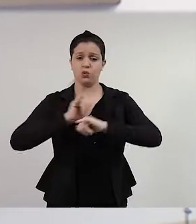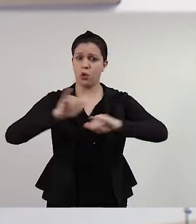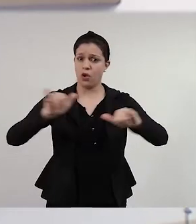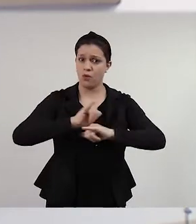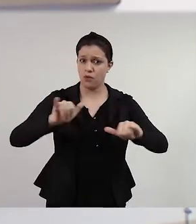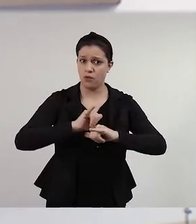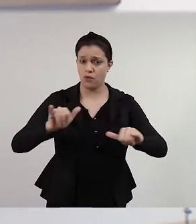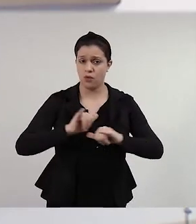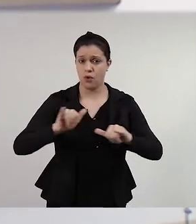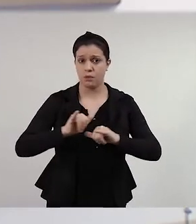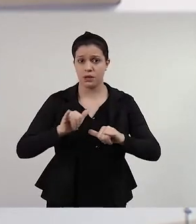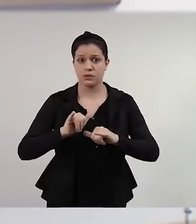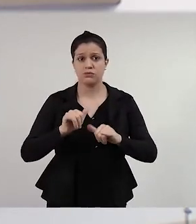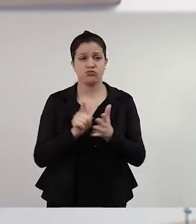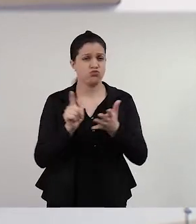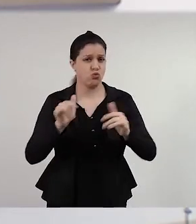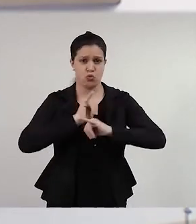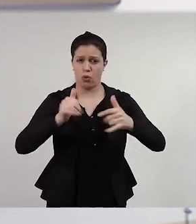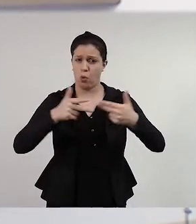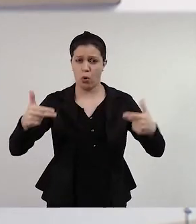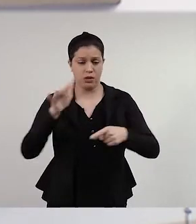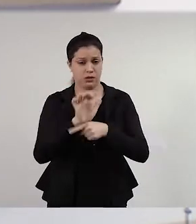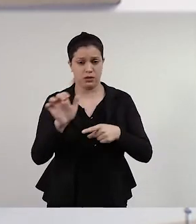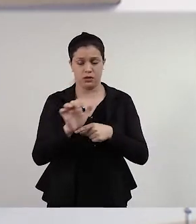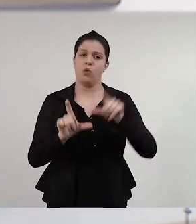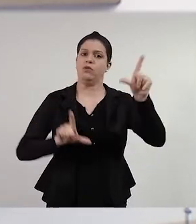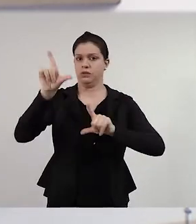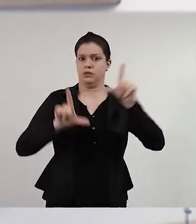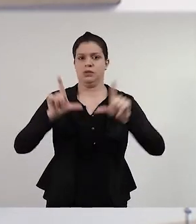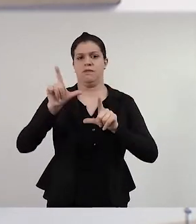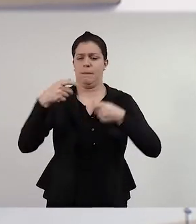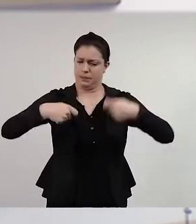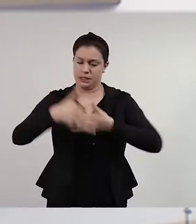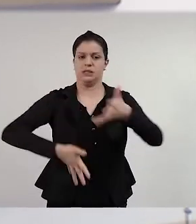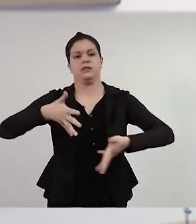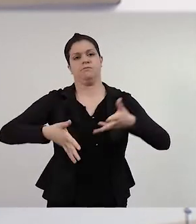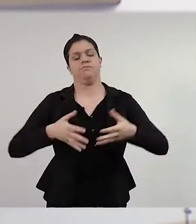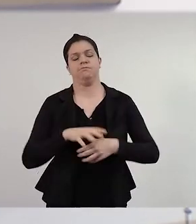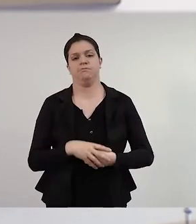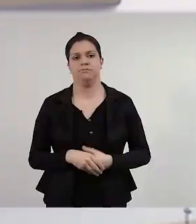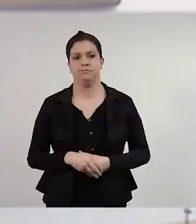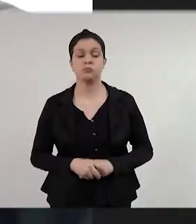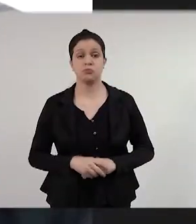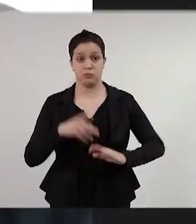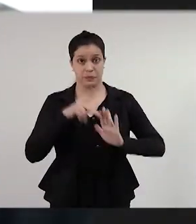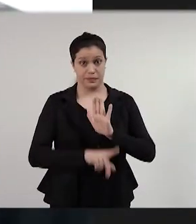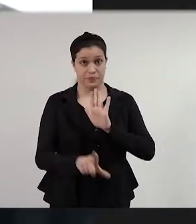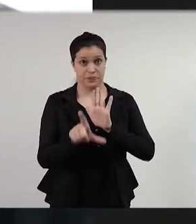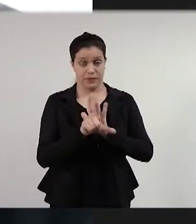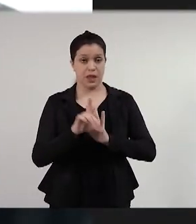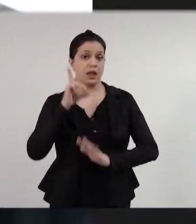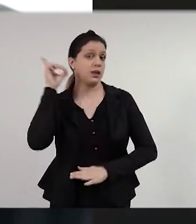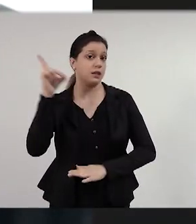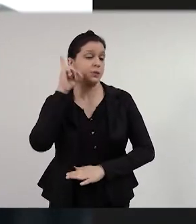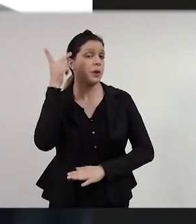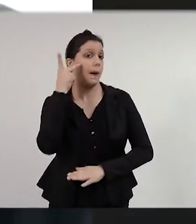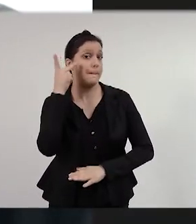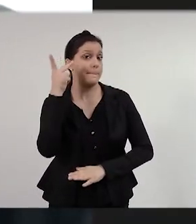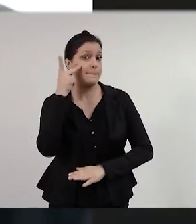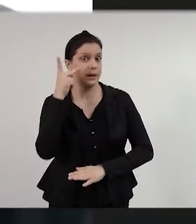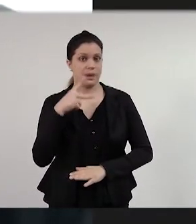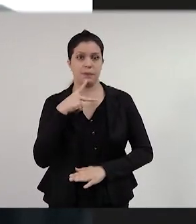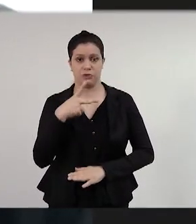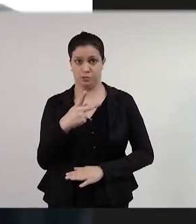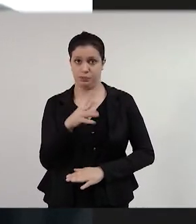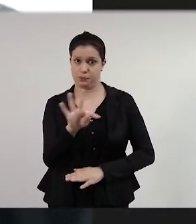em todo o conteúdo jornalístico produzido por emissoras públicas estaduais de televisão. O projeto de lei do deputado Pedro Kemp,